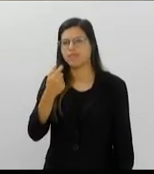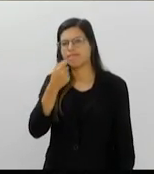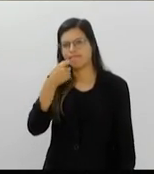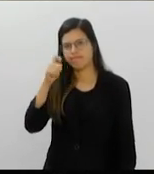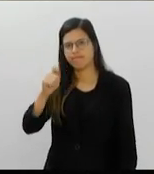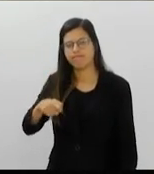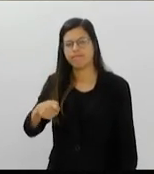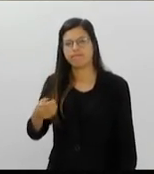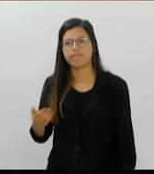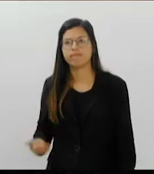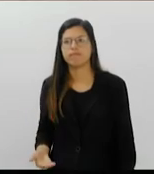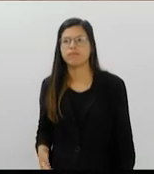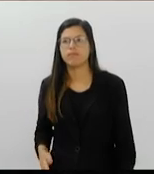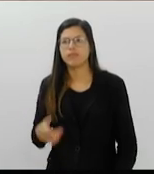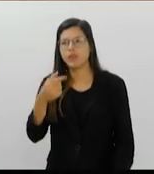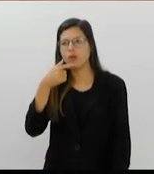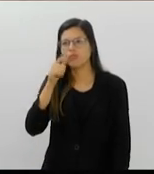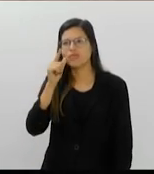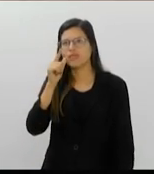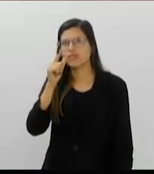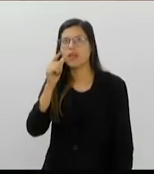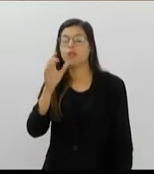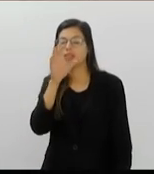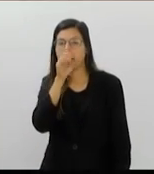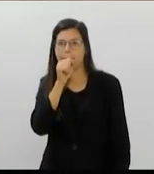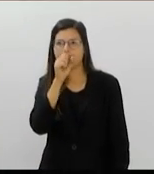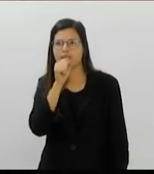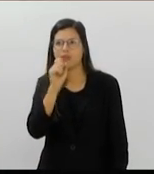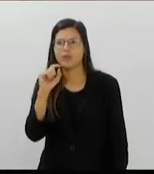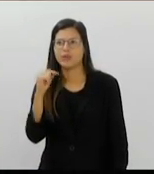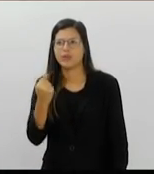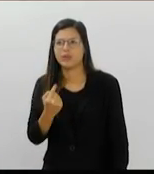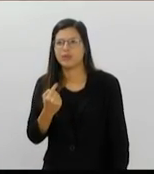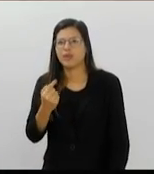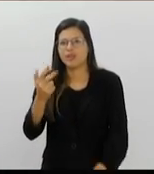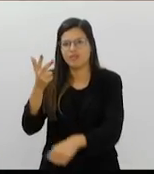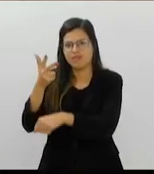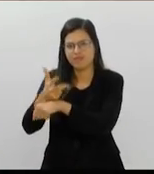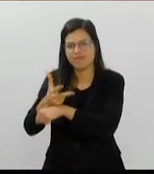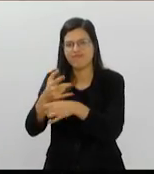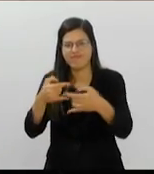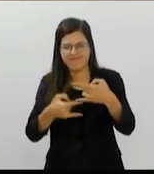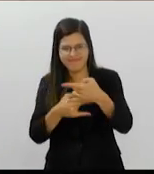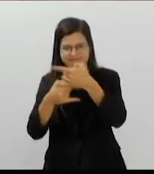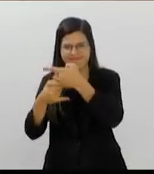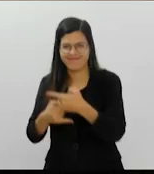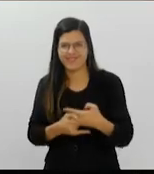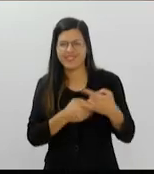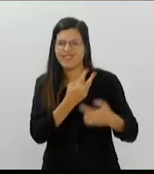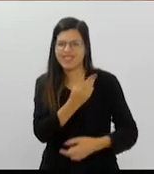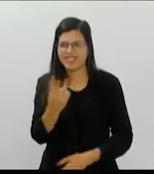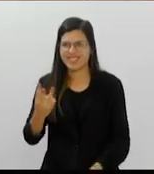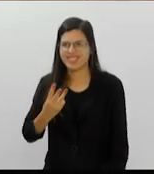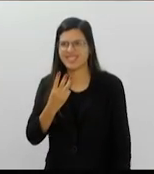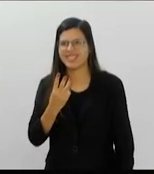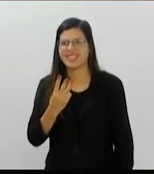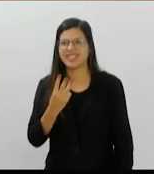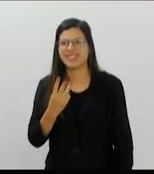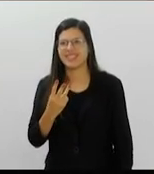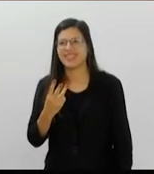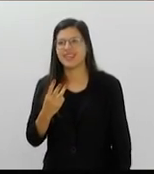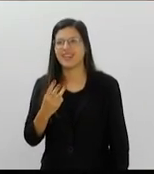Excelência. Ontem, sábado mesmo, nós estávamos numa ligação de vídeo, eu, você e o Belo. Então, é um cara totalmente humilde. Diferente de muitos